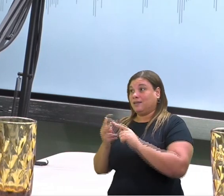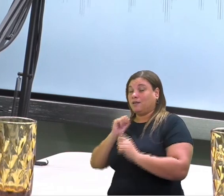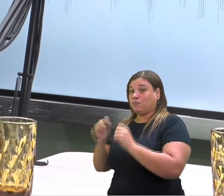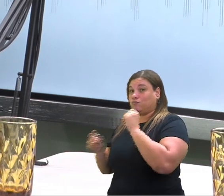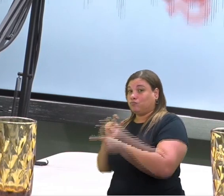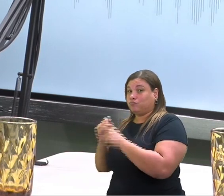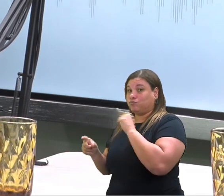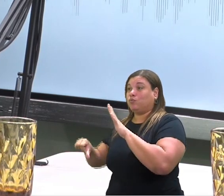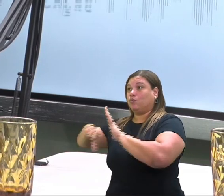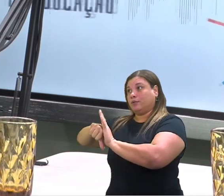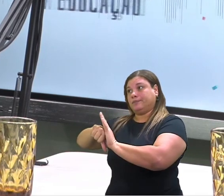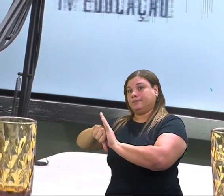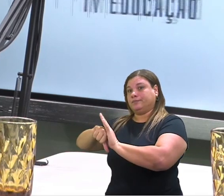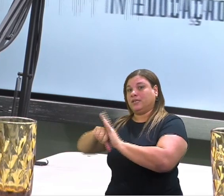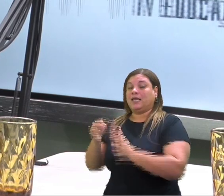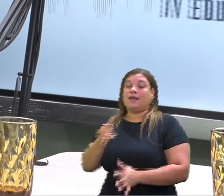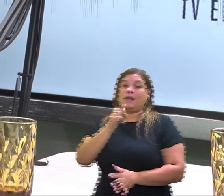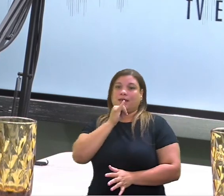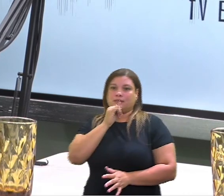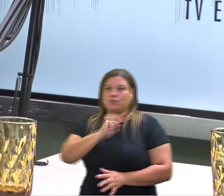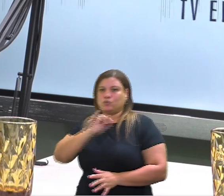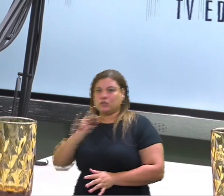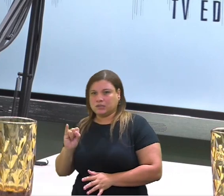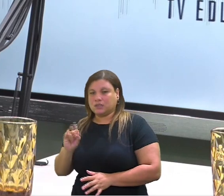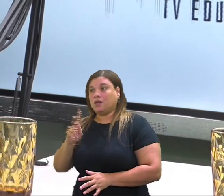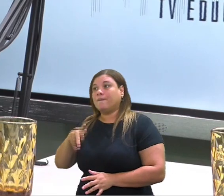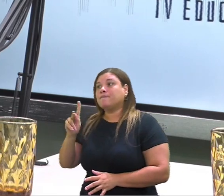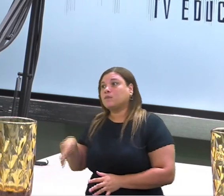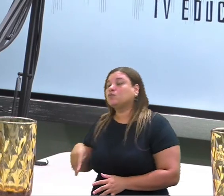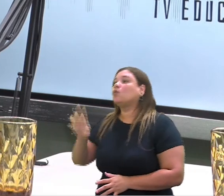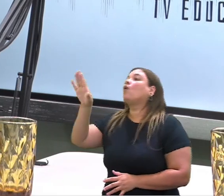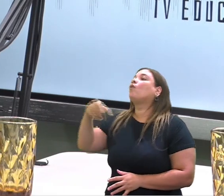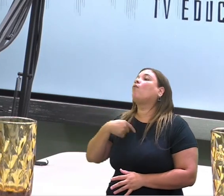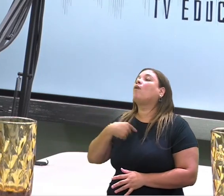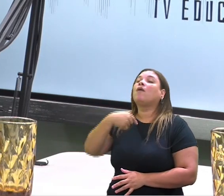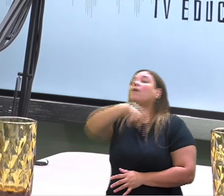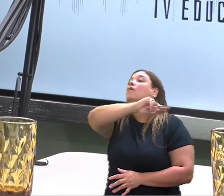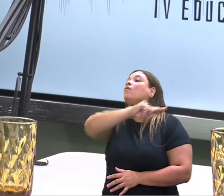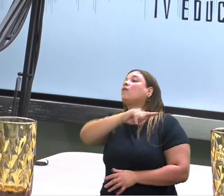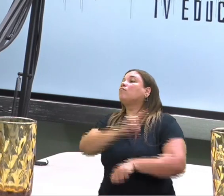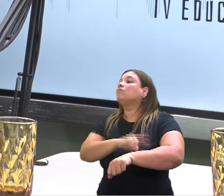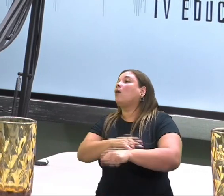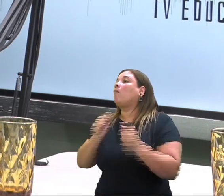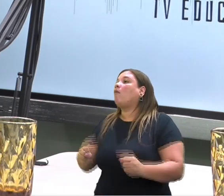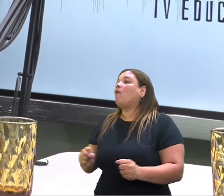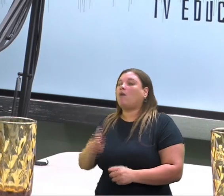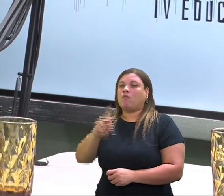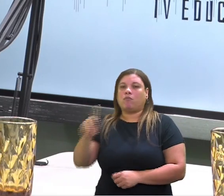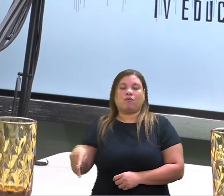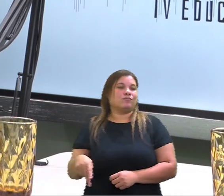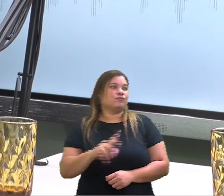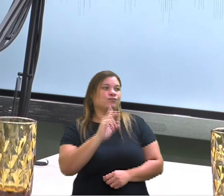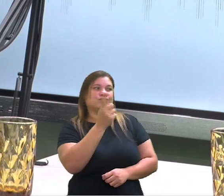Posso sair, professor? Não, eu não posso. E eu saio. Eu não desacatei o professor, eu desrespeitei Uhum. uma sanção administrativa para